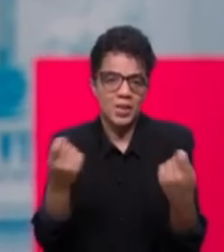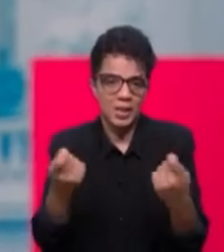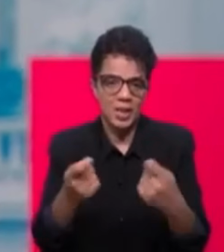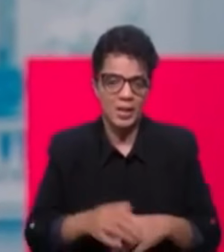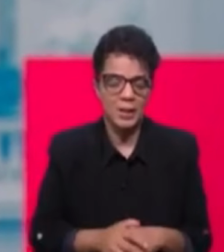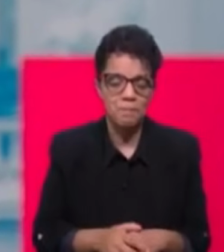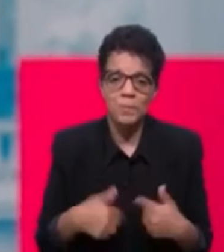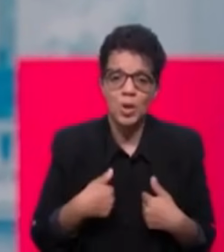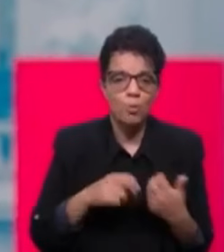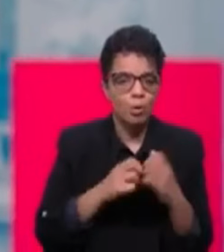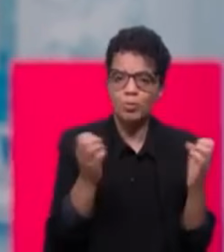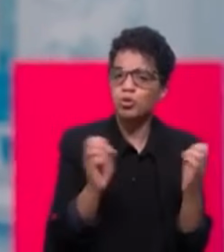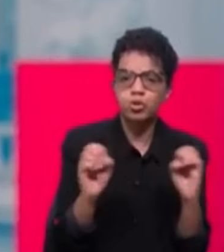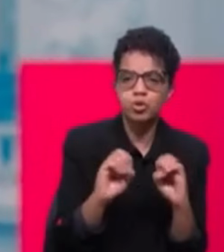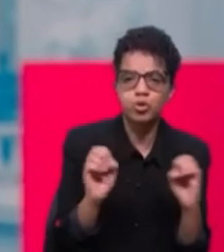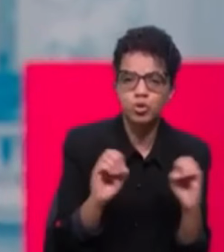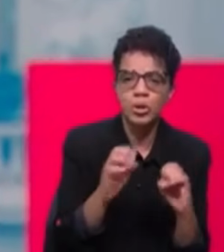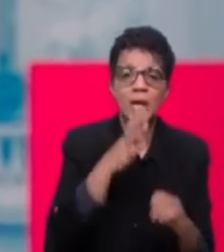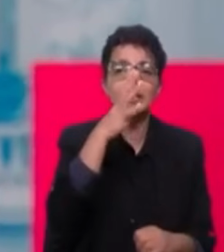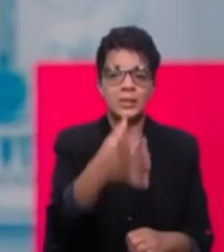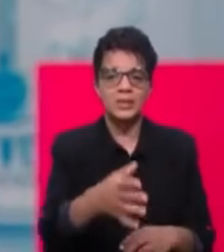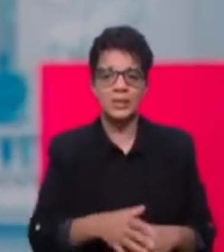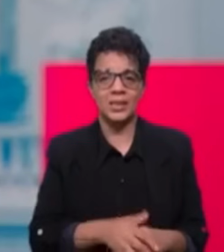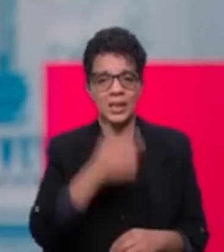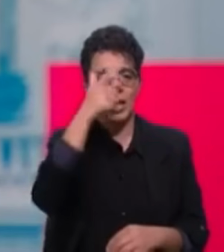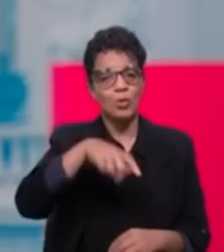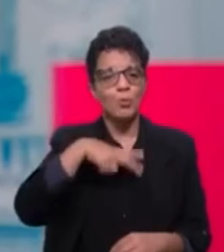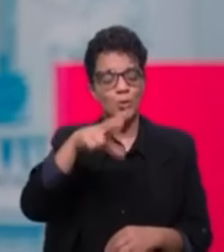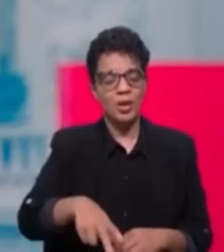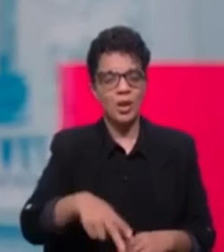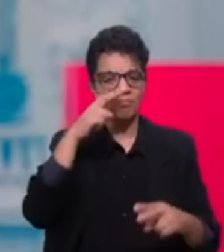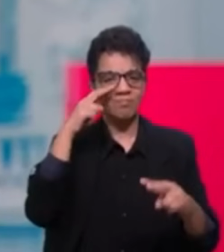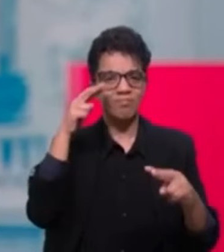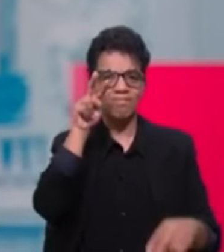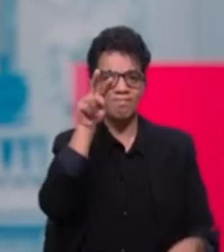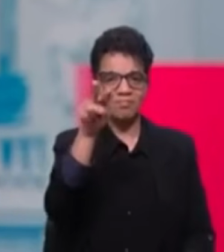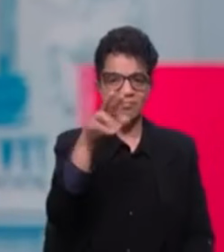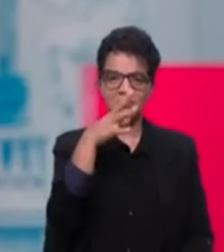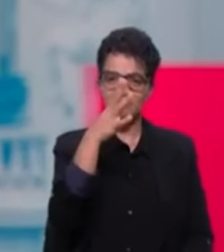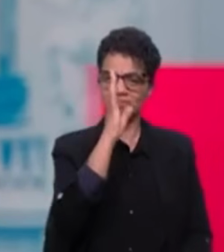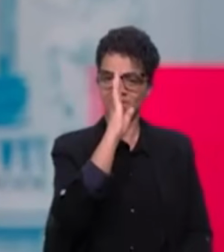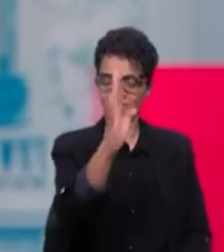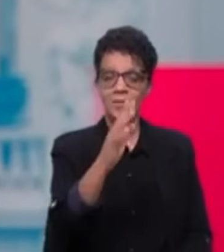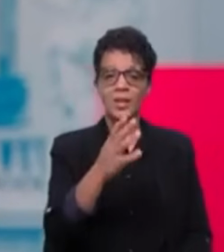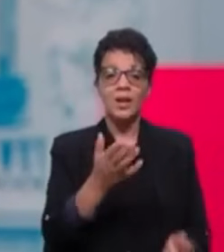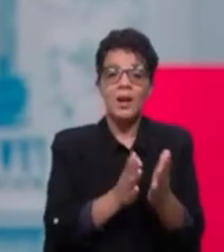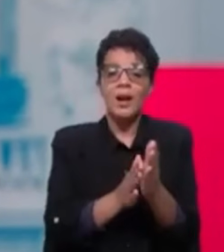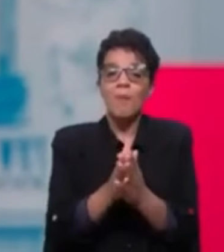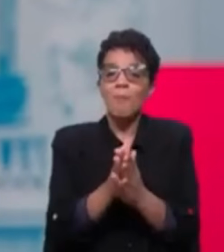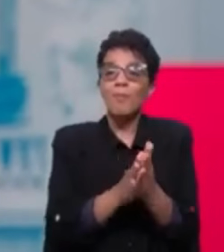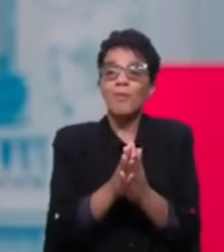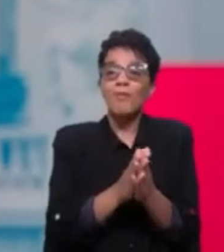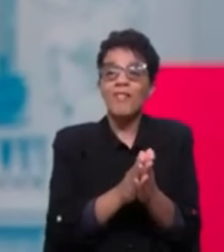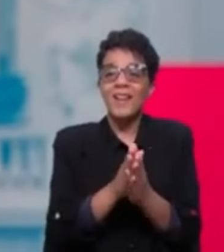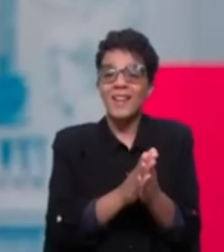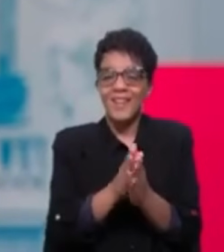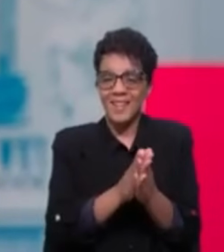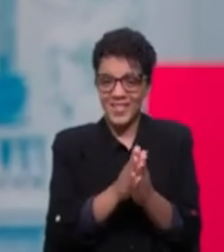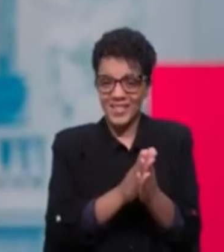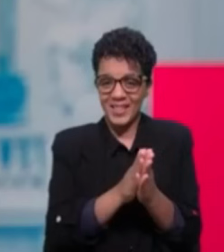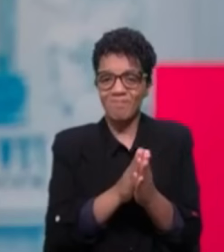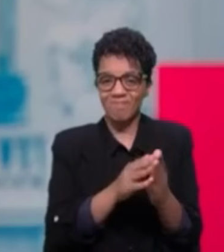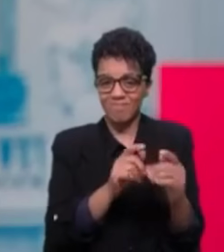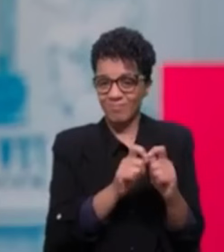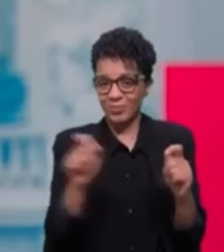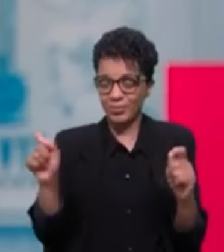tenho nenhum problema em dizer aos portugueses olhos nos olhos que aproveitem este período que ainda temos até